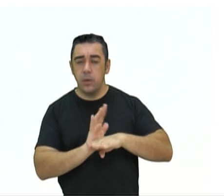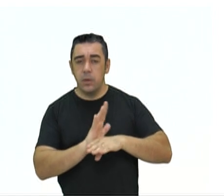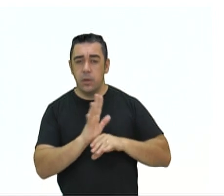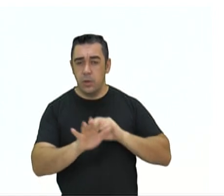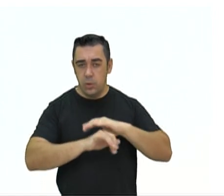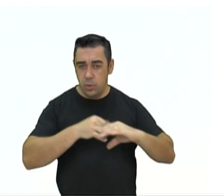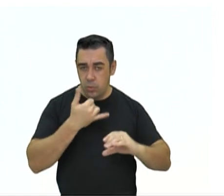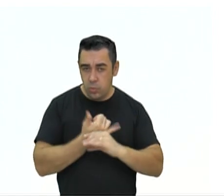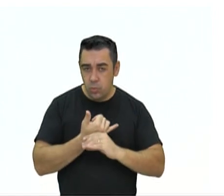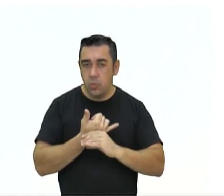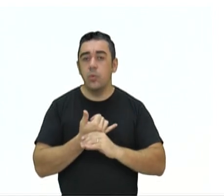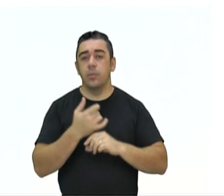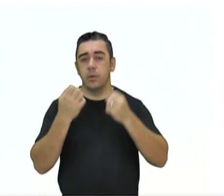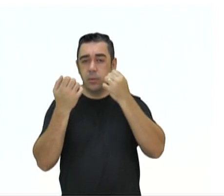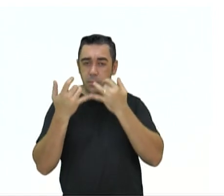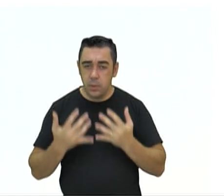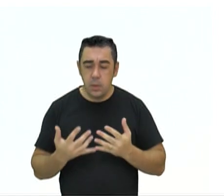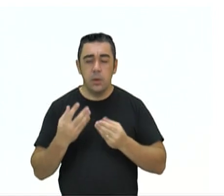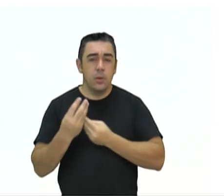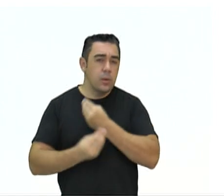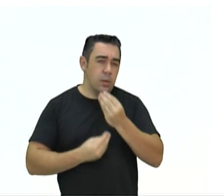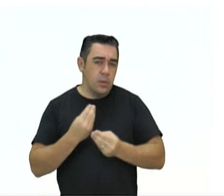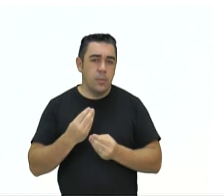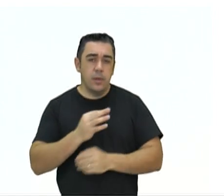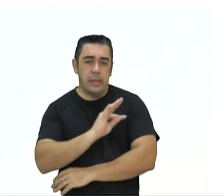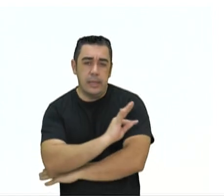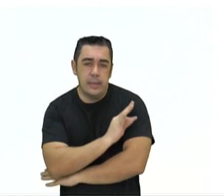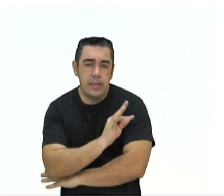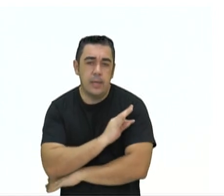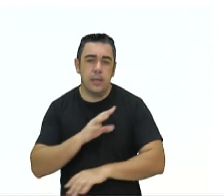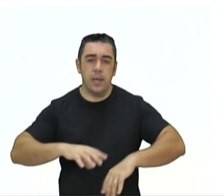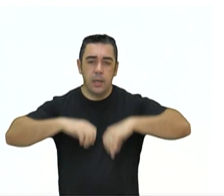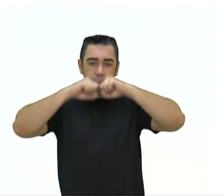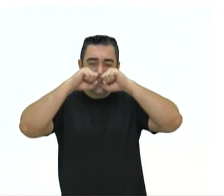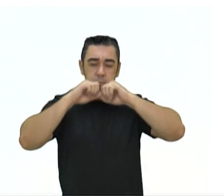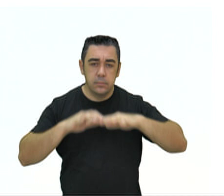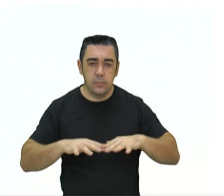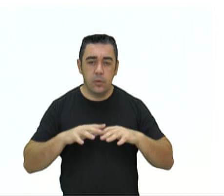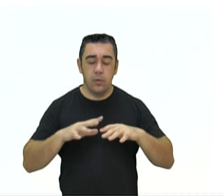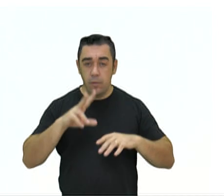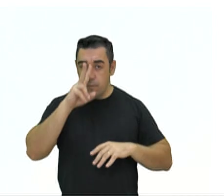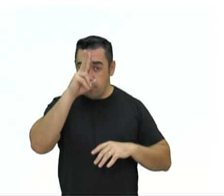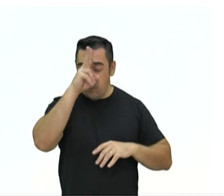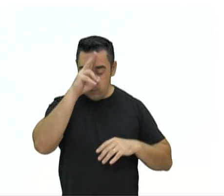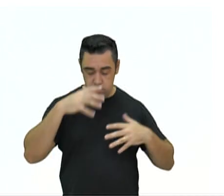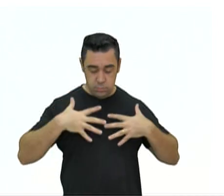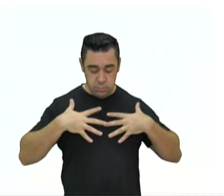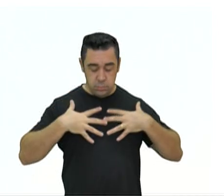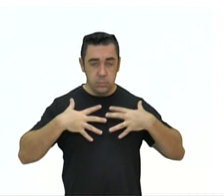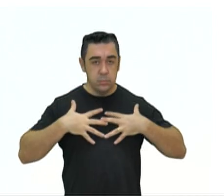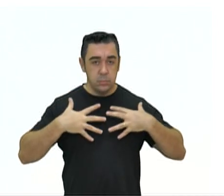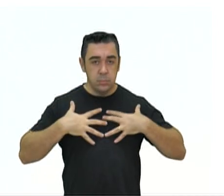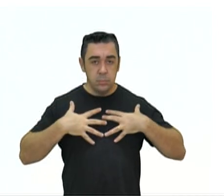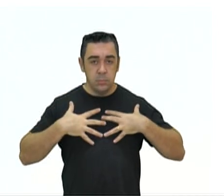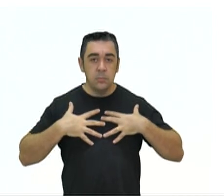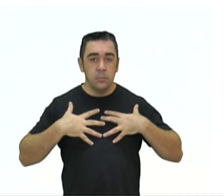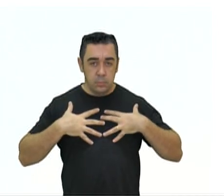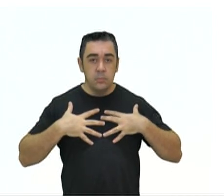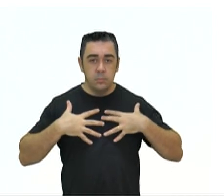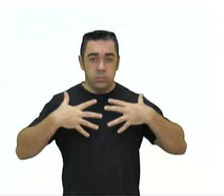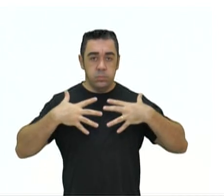respiração. Então, no primeiro aqui é um vídeo que traz técnicas de respiração para fortalecer os pulmões. Então, além da musculatura, então os pulmões